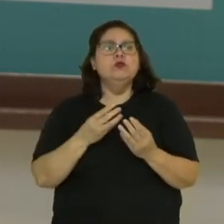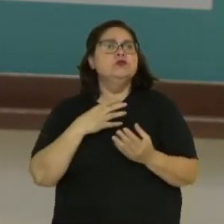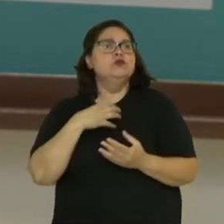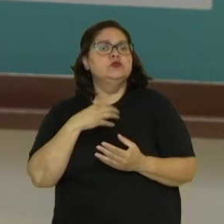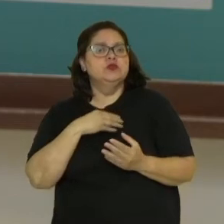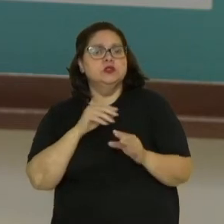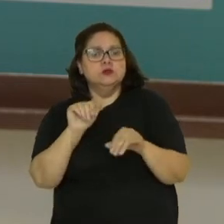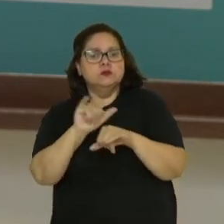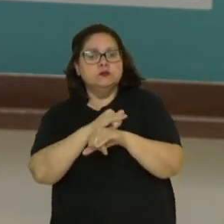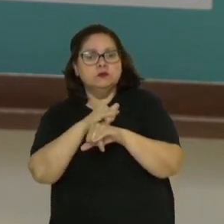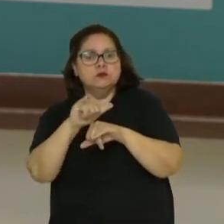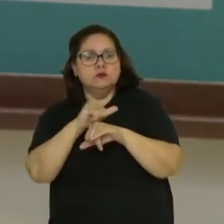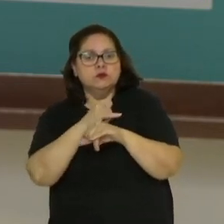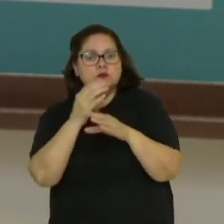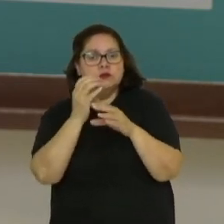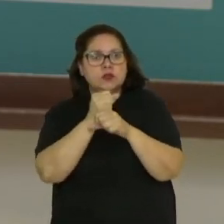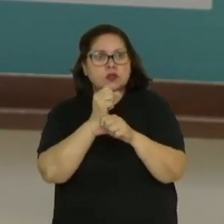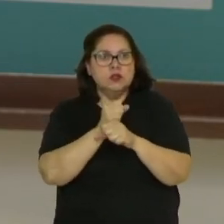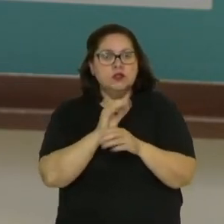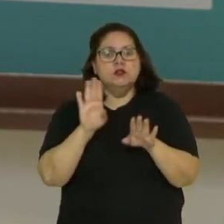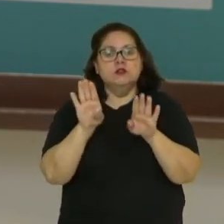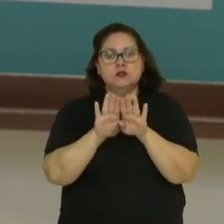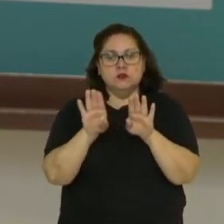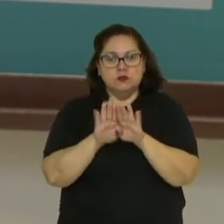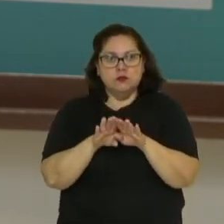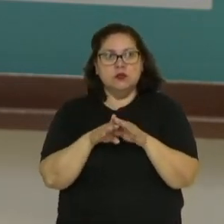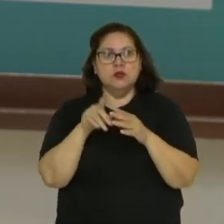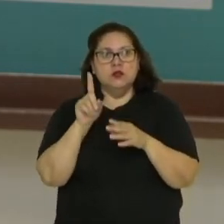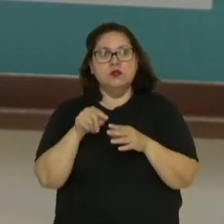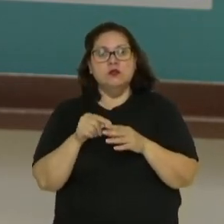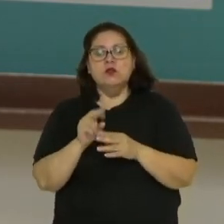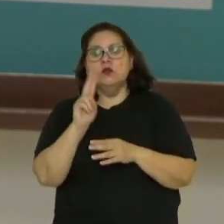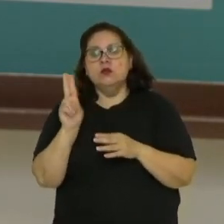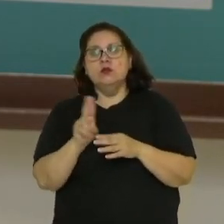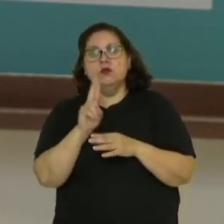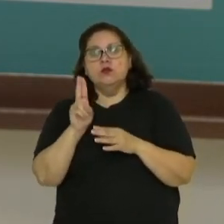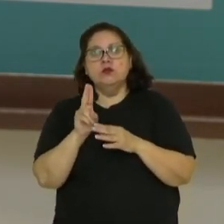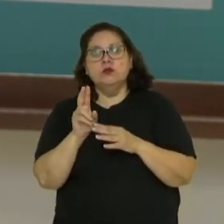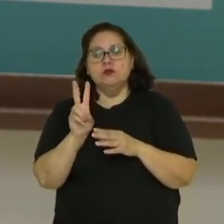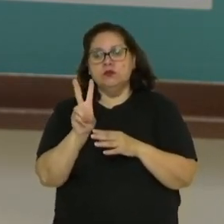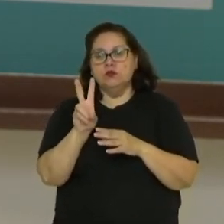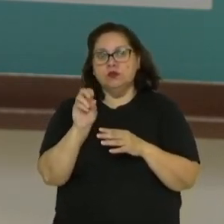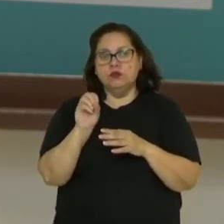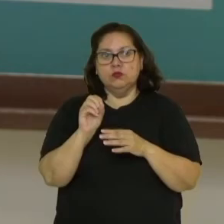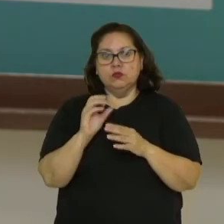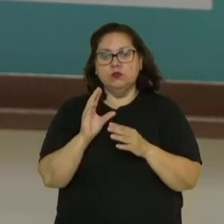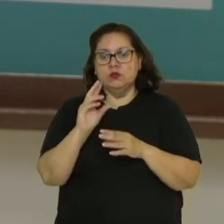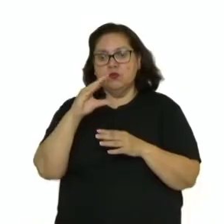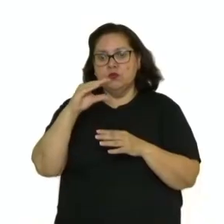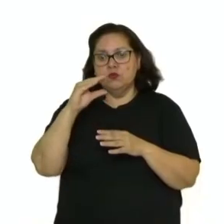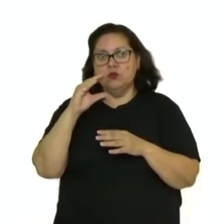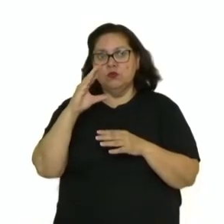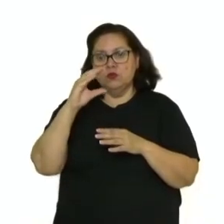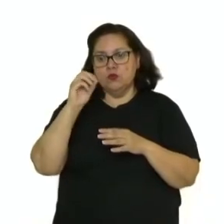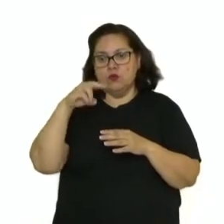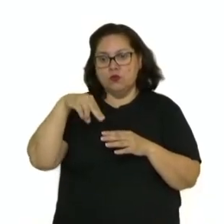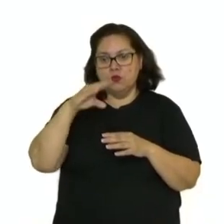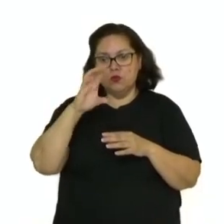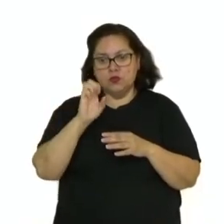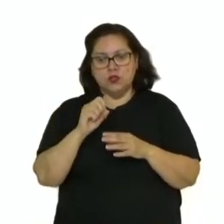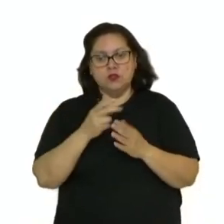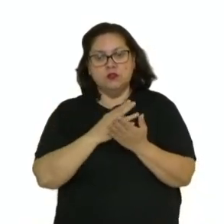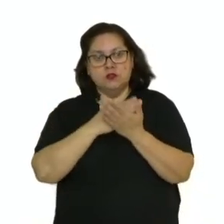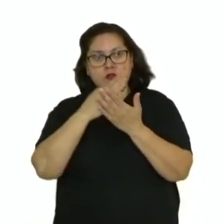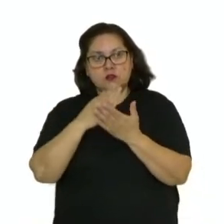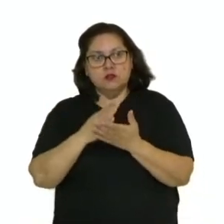uma estratégia da gente calcular também é usando o volume do cubo do nosso cone